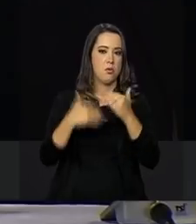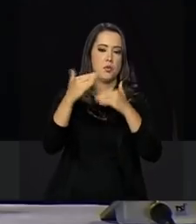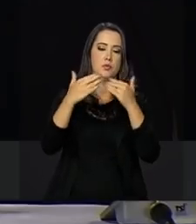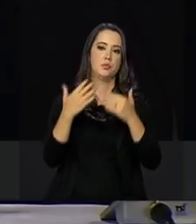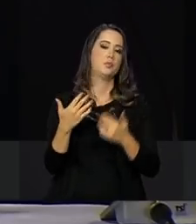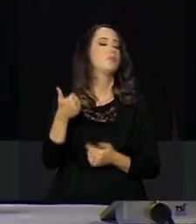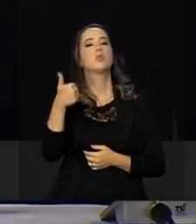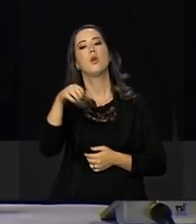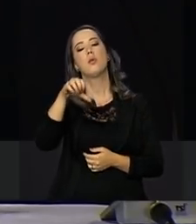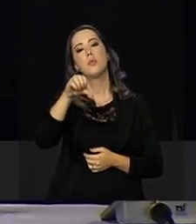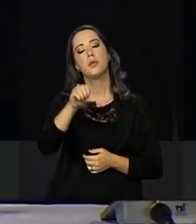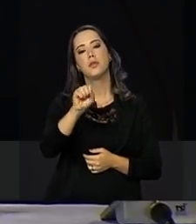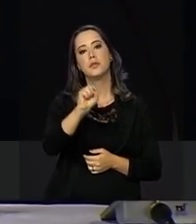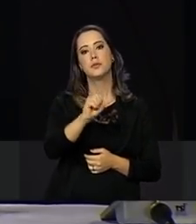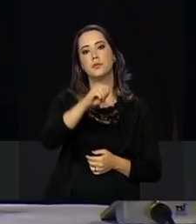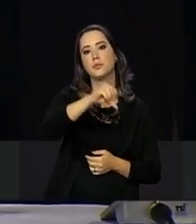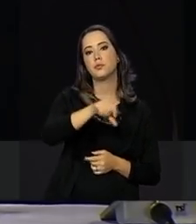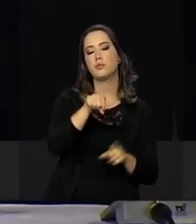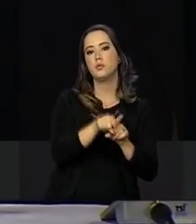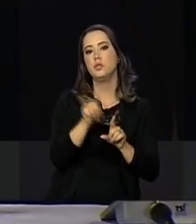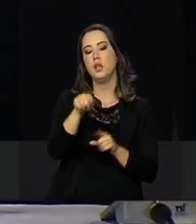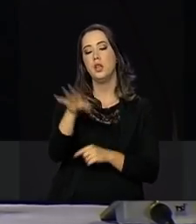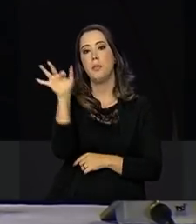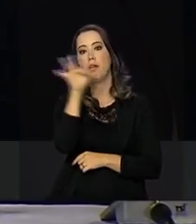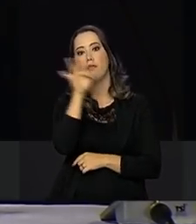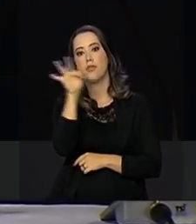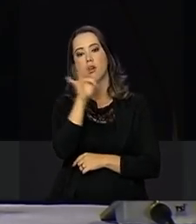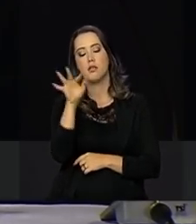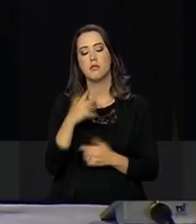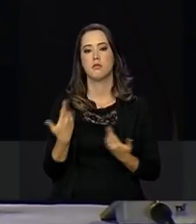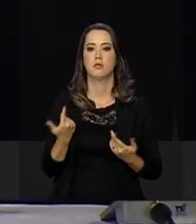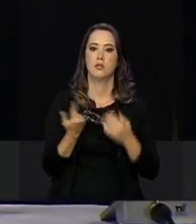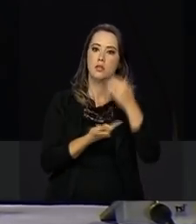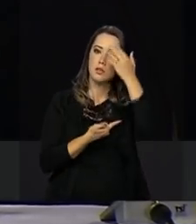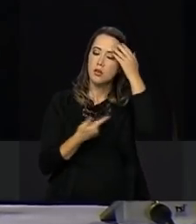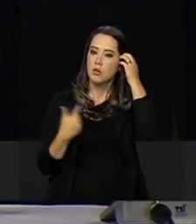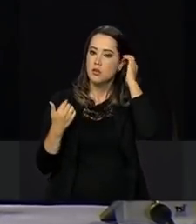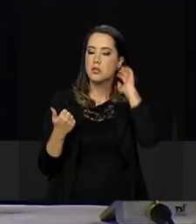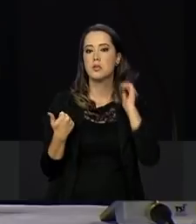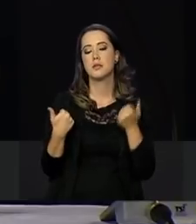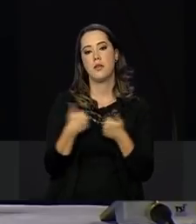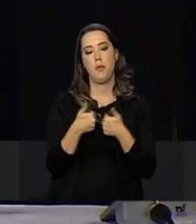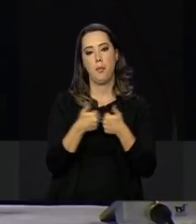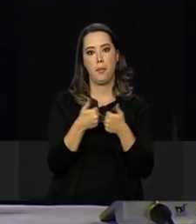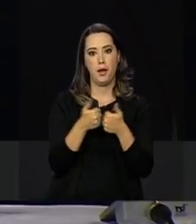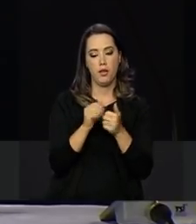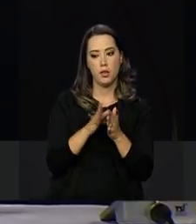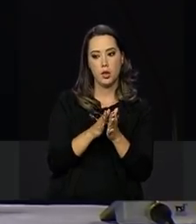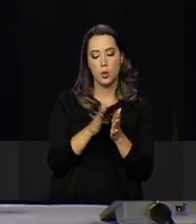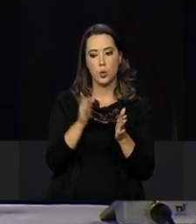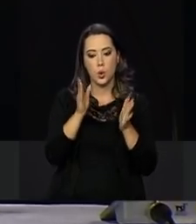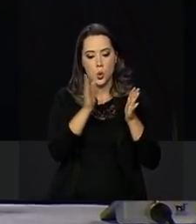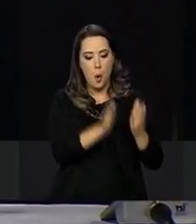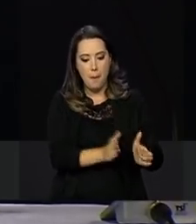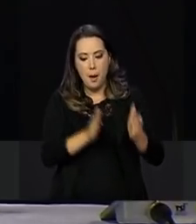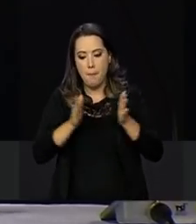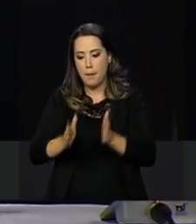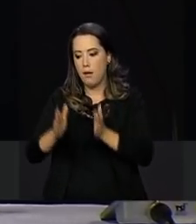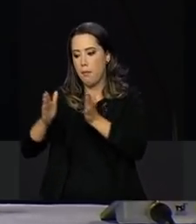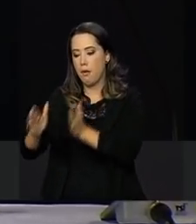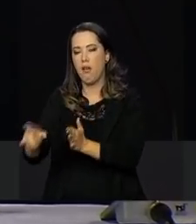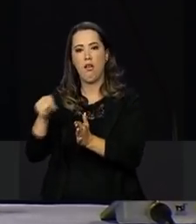enaltecedor dos direitos individuais da Revolução Francesa. E como estávamos muito próximos daqueles movimentos, mas de igual